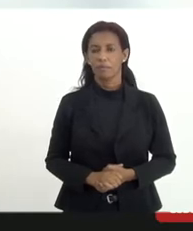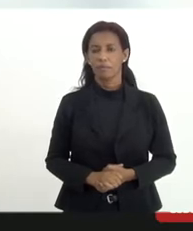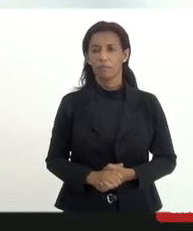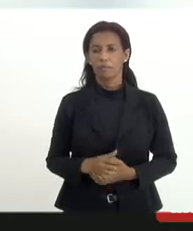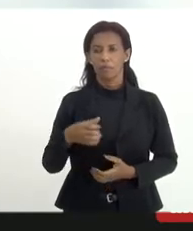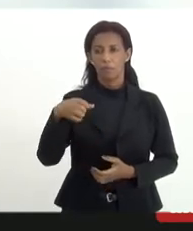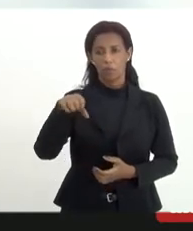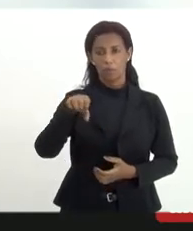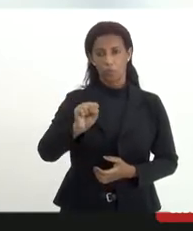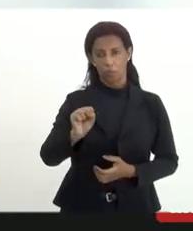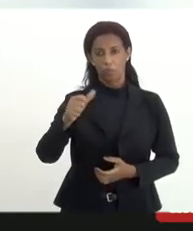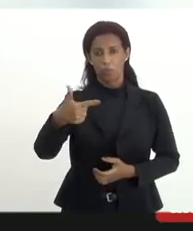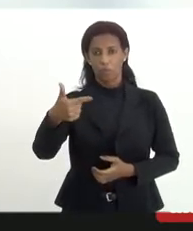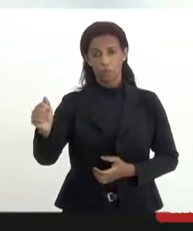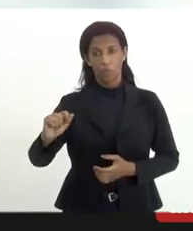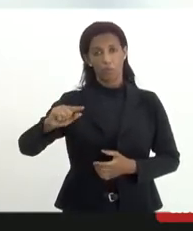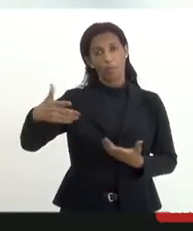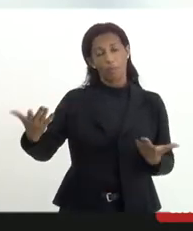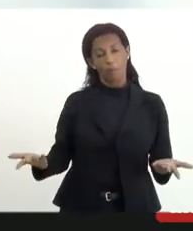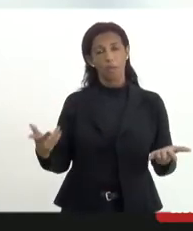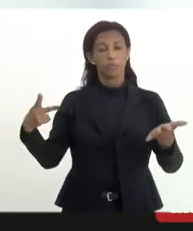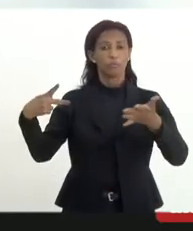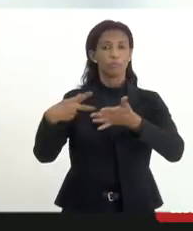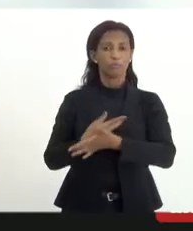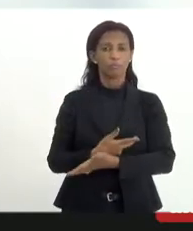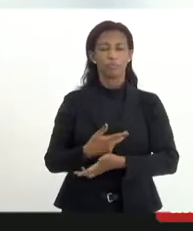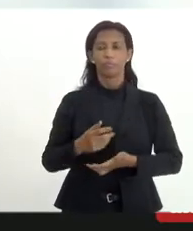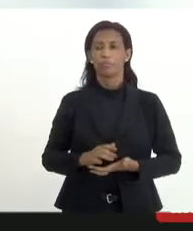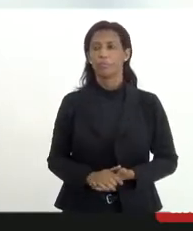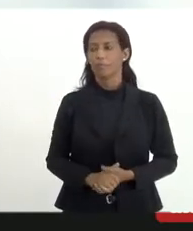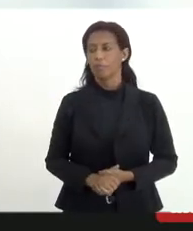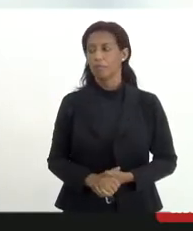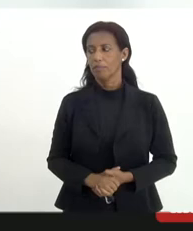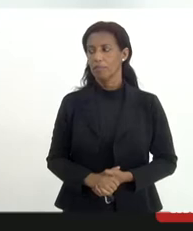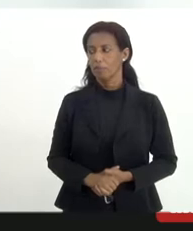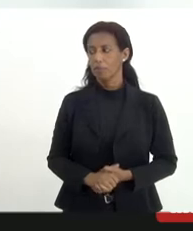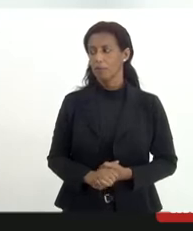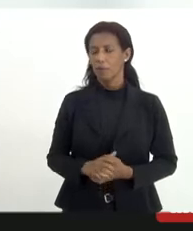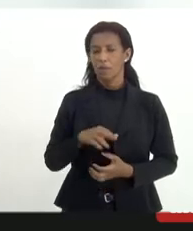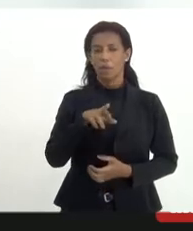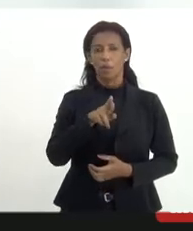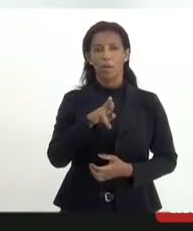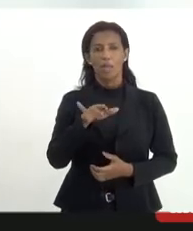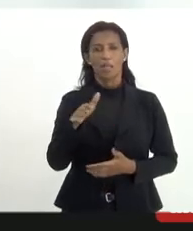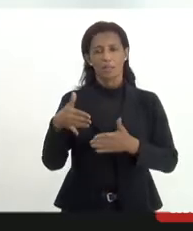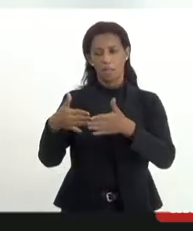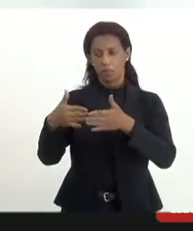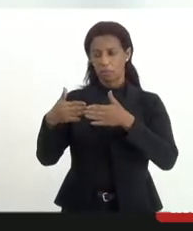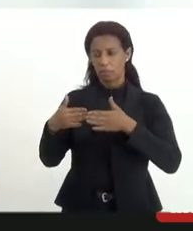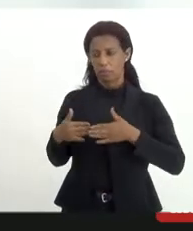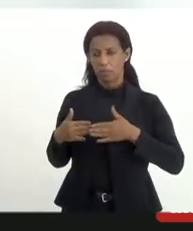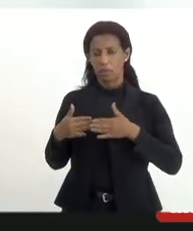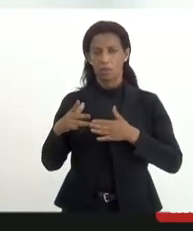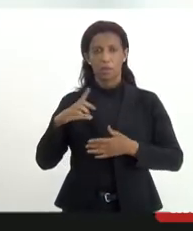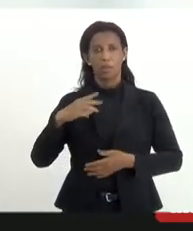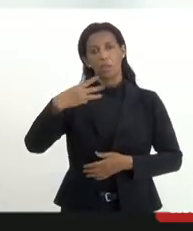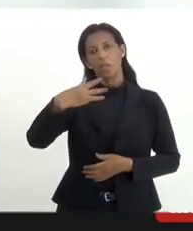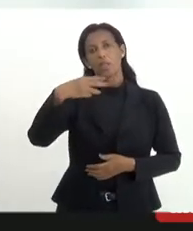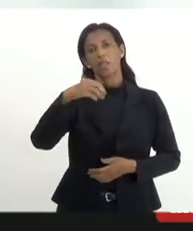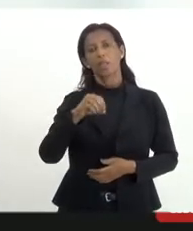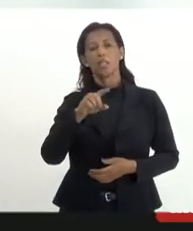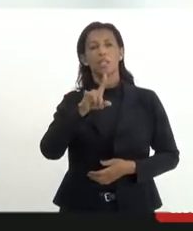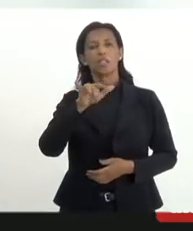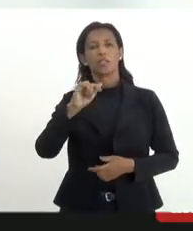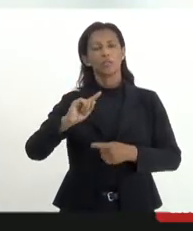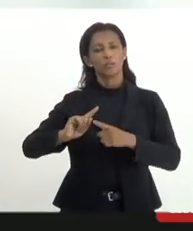do 8 de 21. Mas, como veio o recesso, contou-se 30 dias a mais, foi